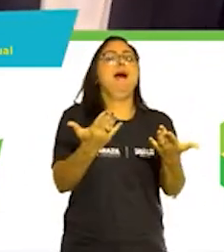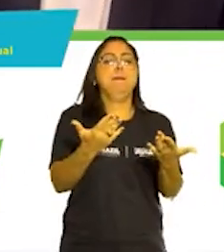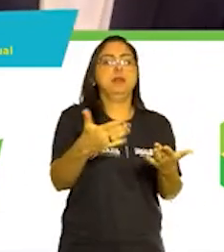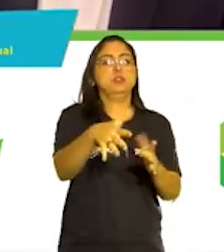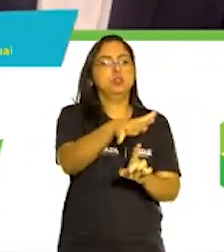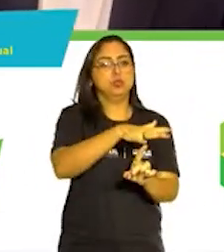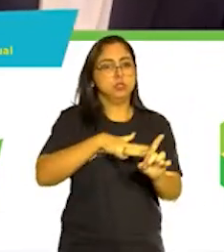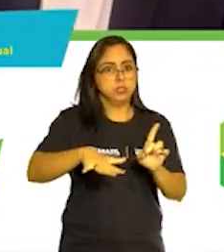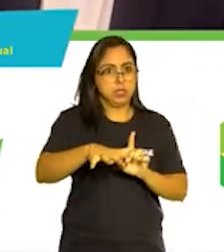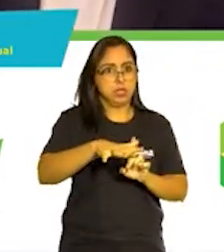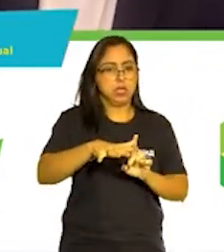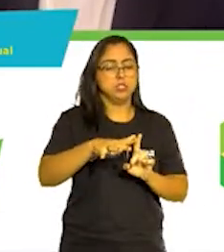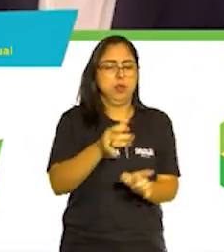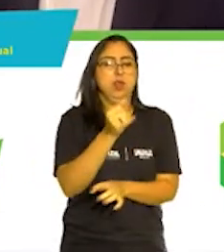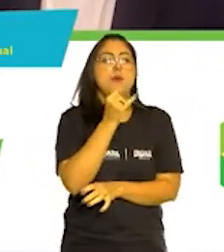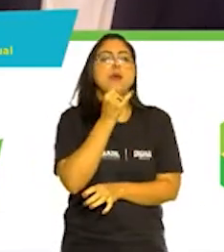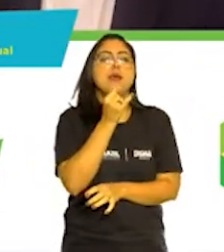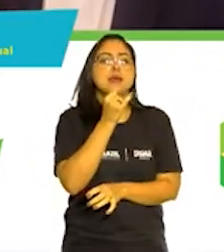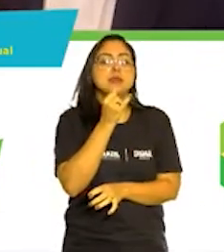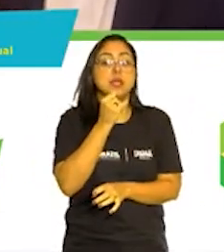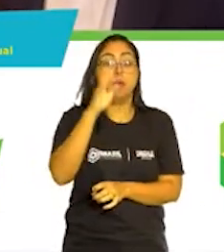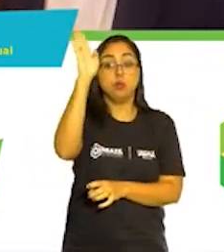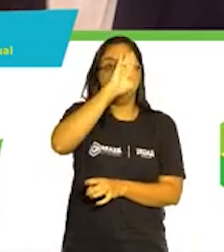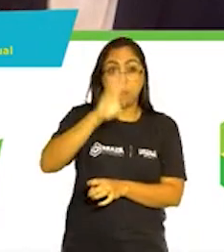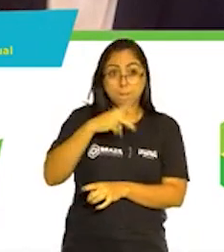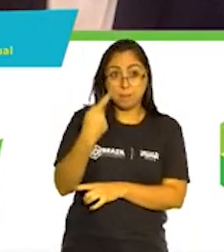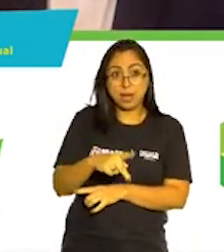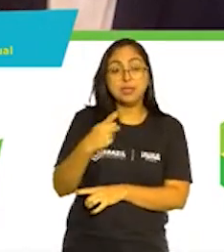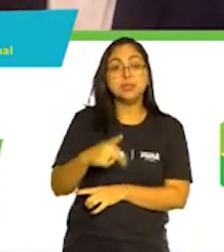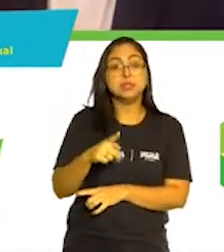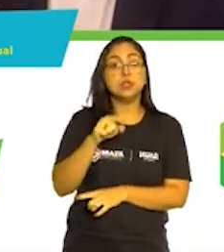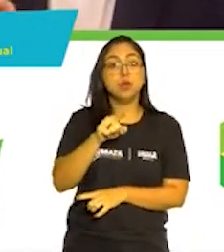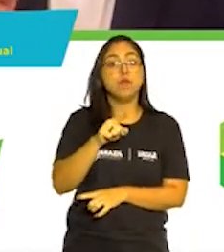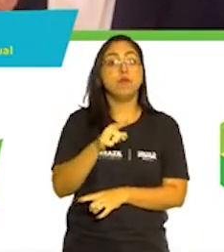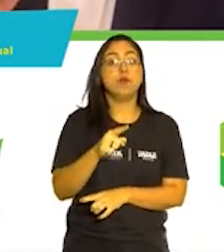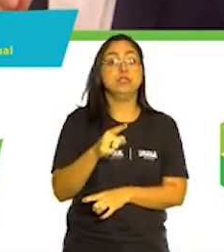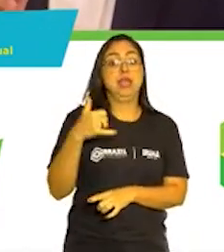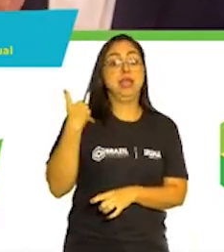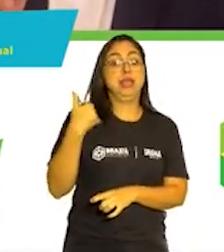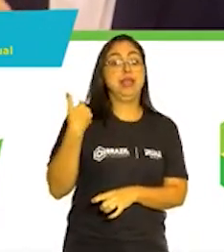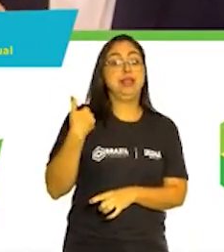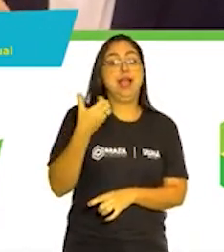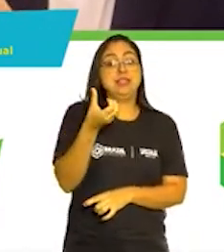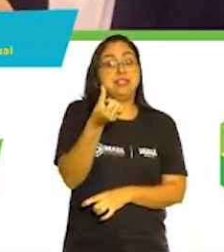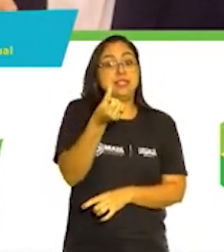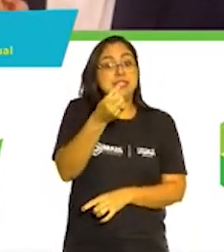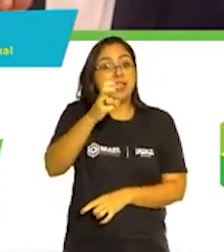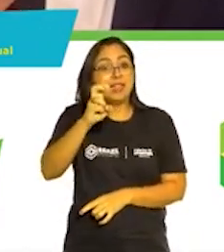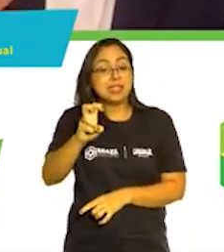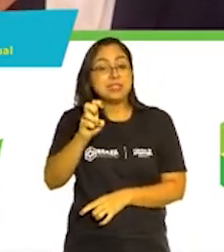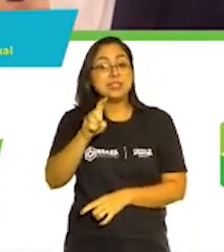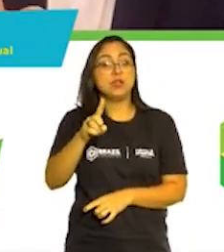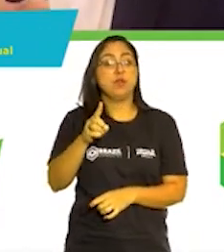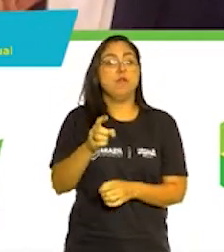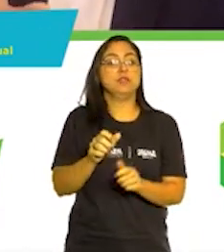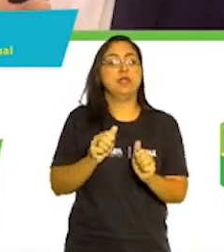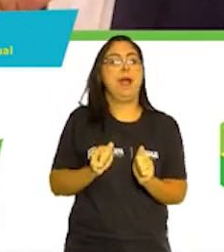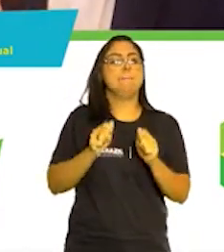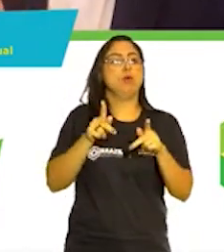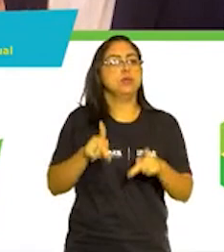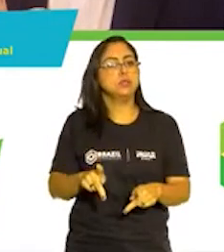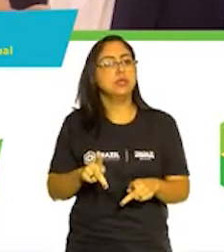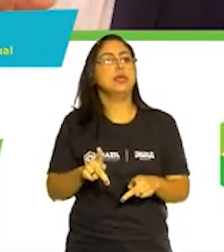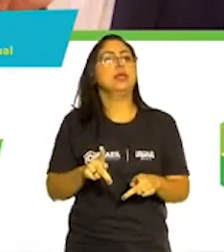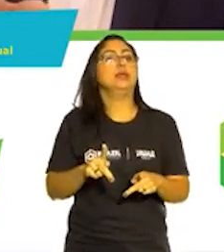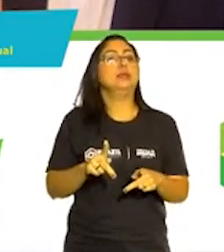dar um exemplo. No Brasil, quando você completa 65 anos de idade e você é aposentado, a sua faixa de isenção